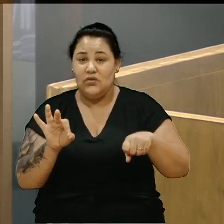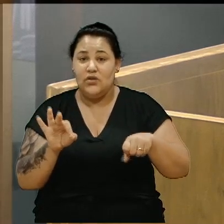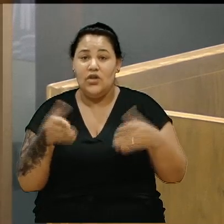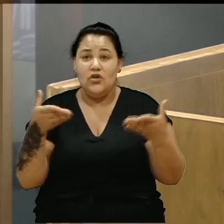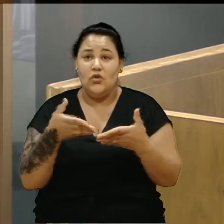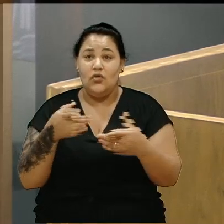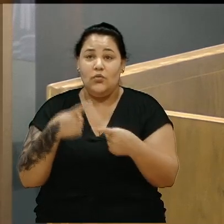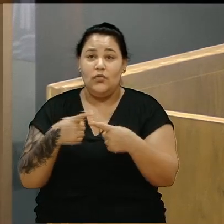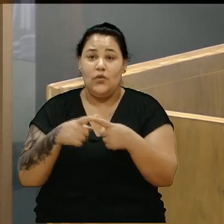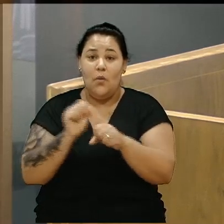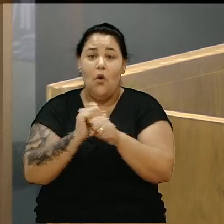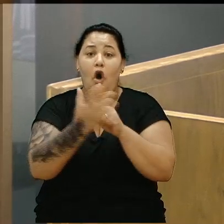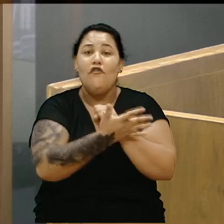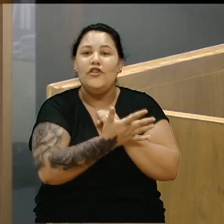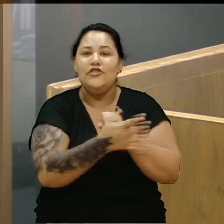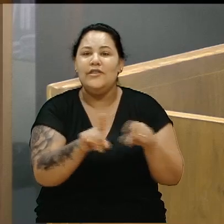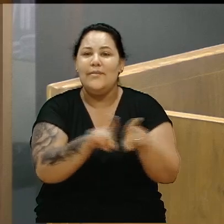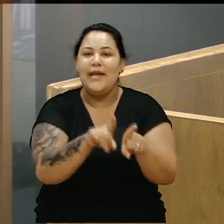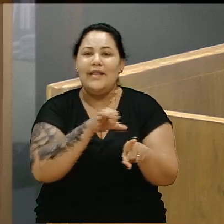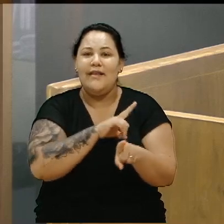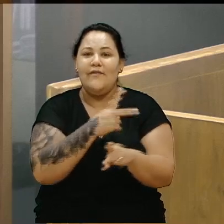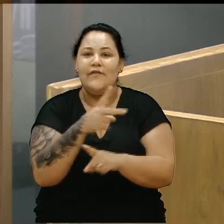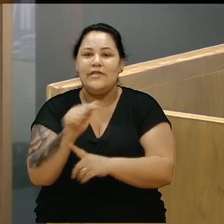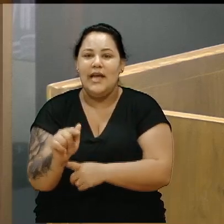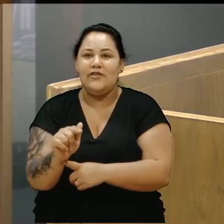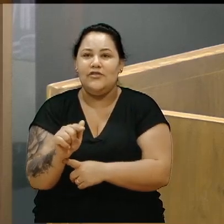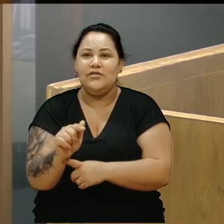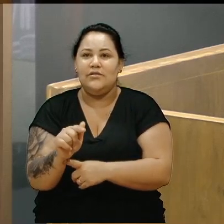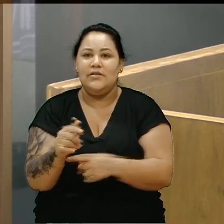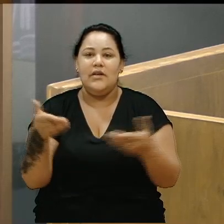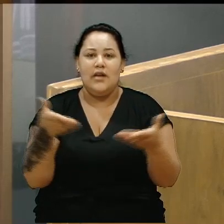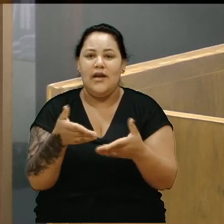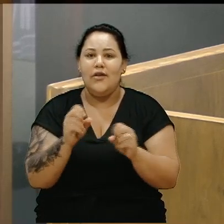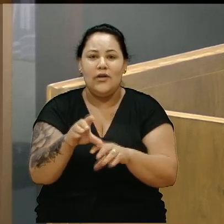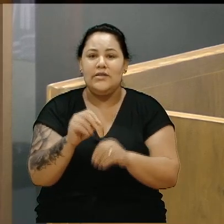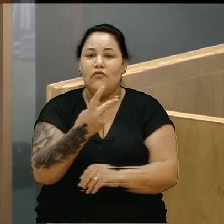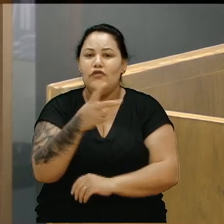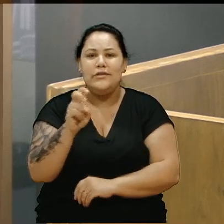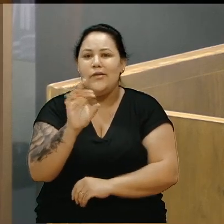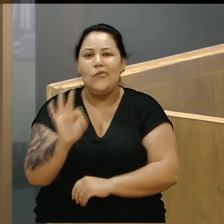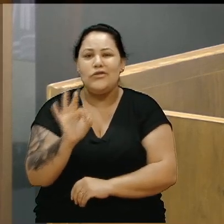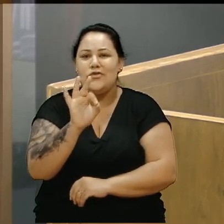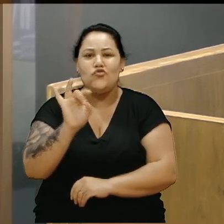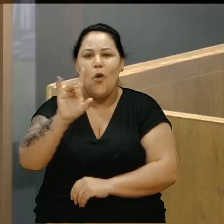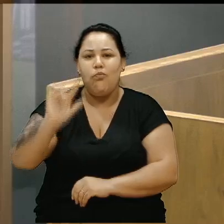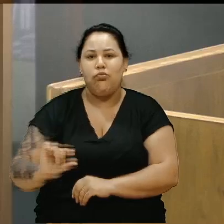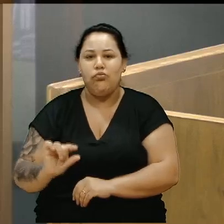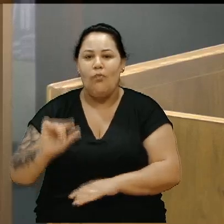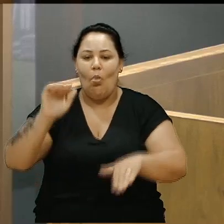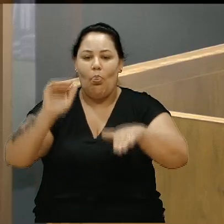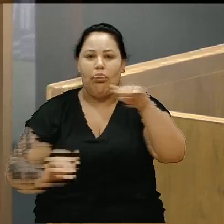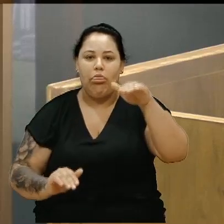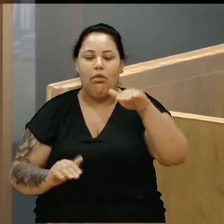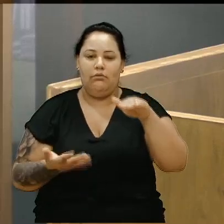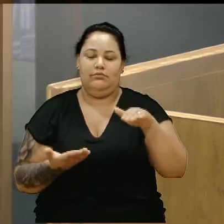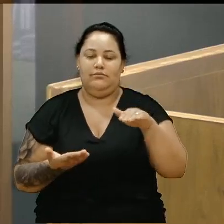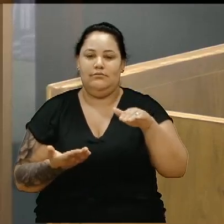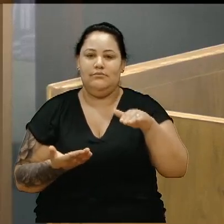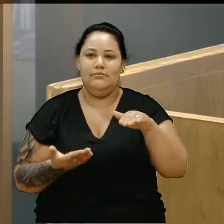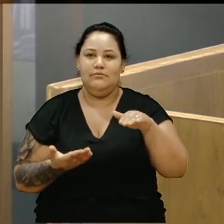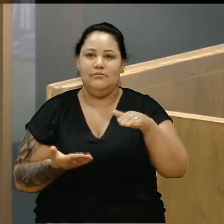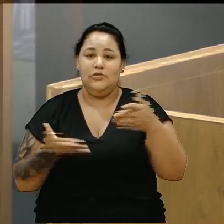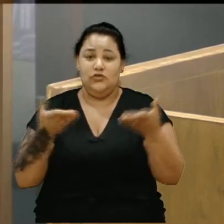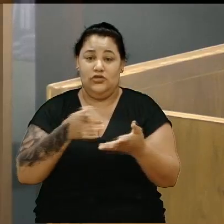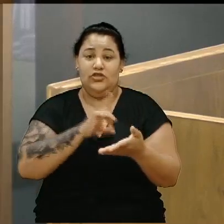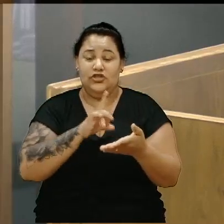Covid, já está em 27%, e a educação continua nos 25%. Onde nós temos imputados na educação, e é um